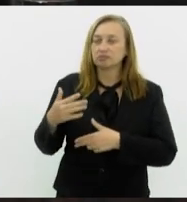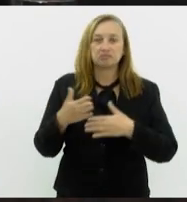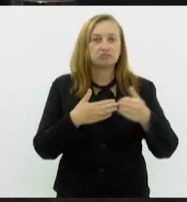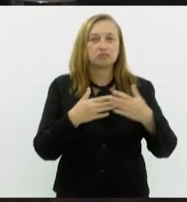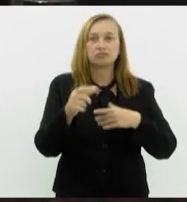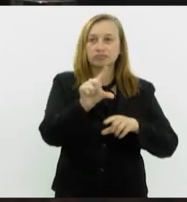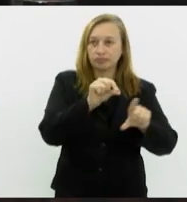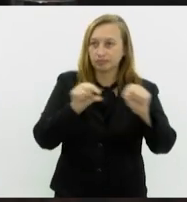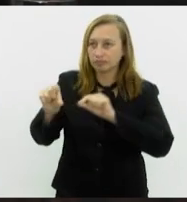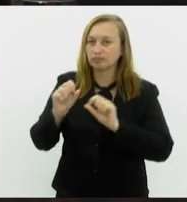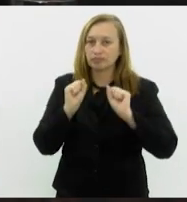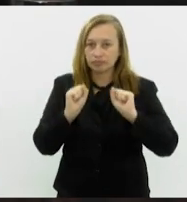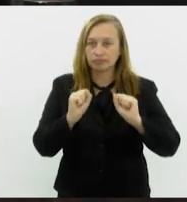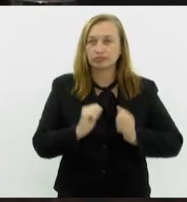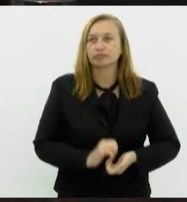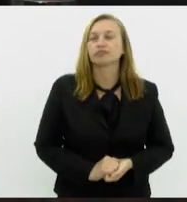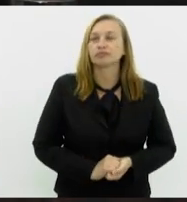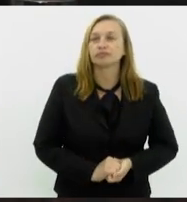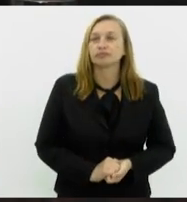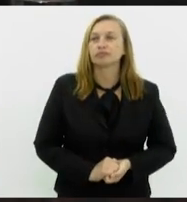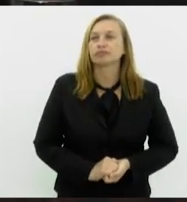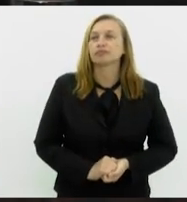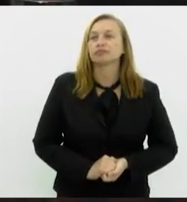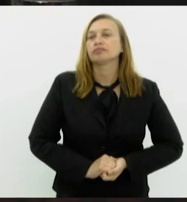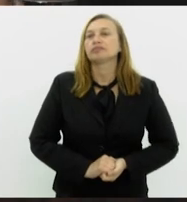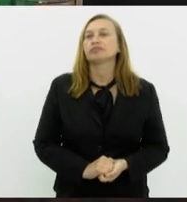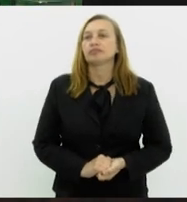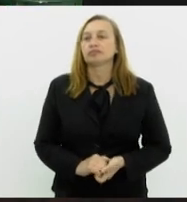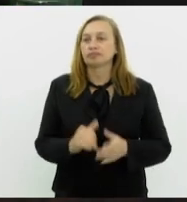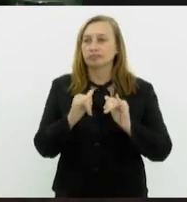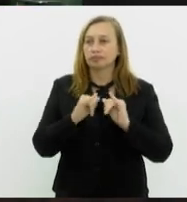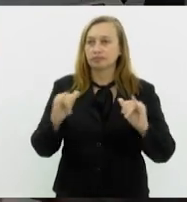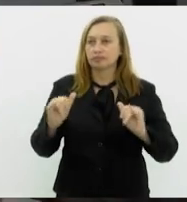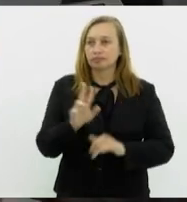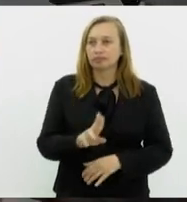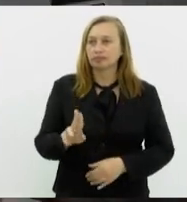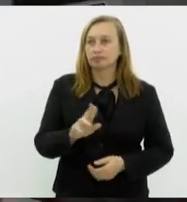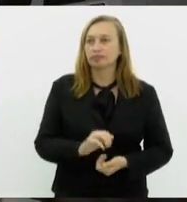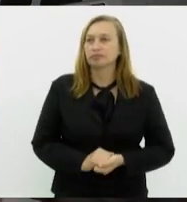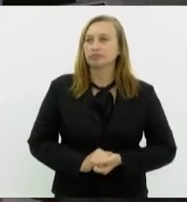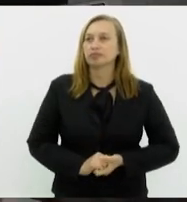vontade. Para que ele possa fazer o pronunciamento